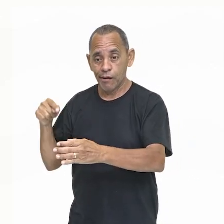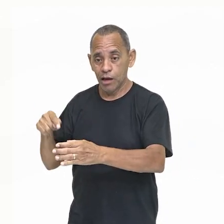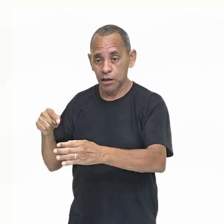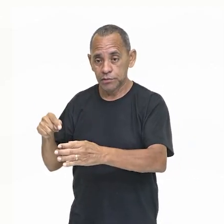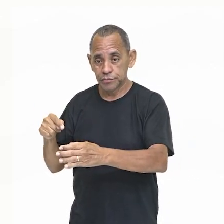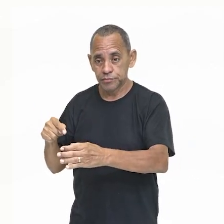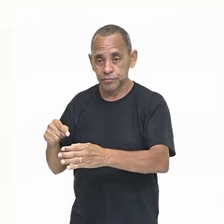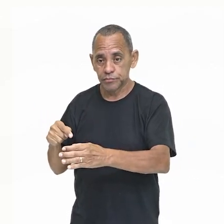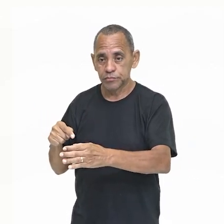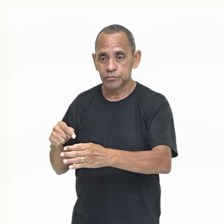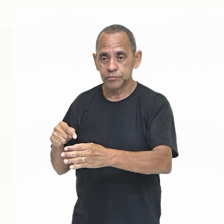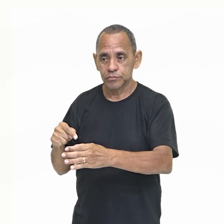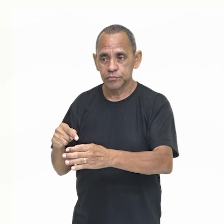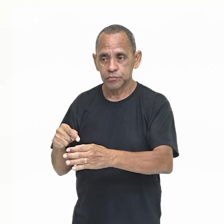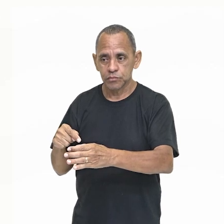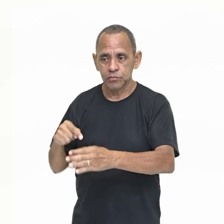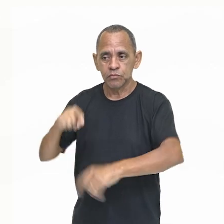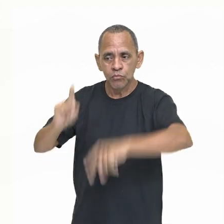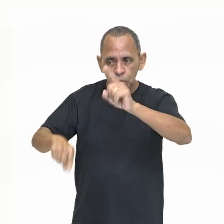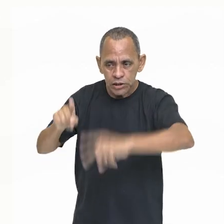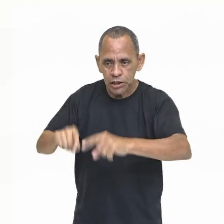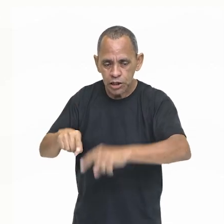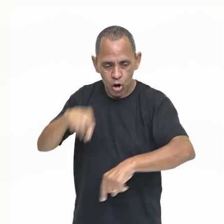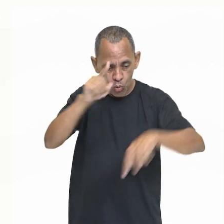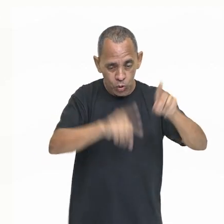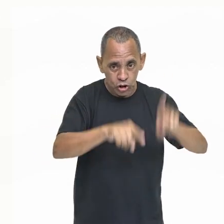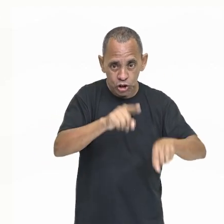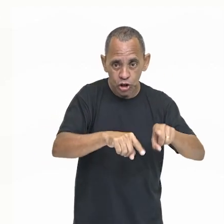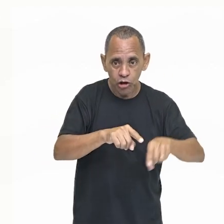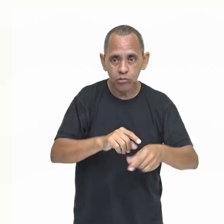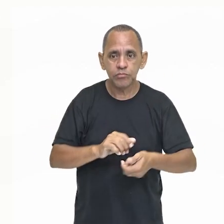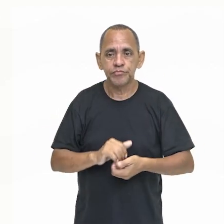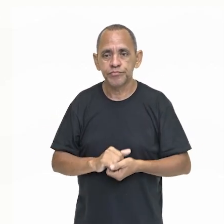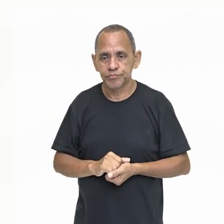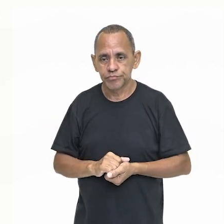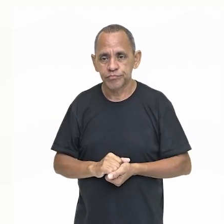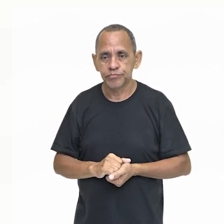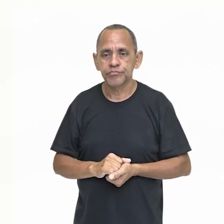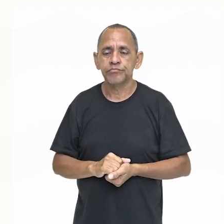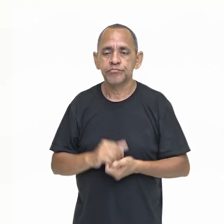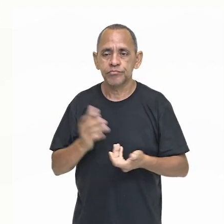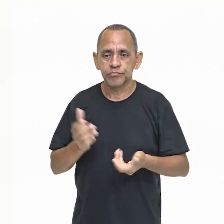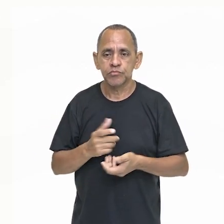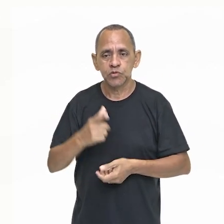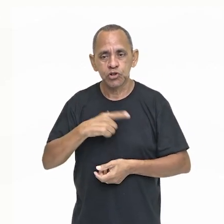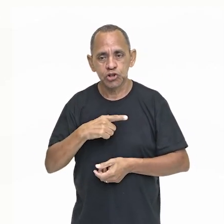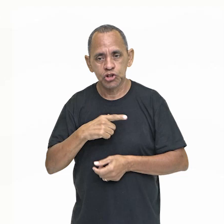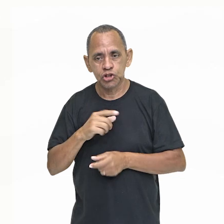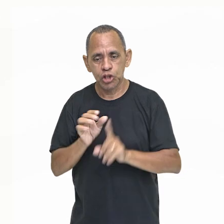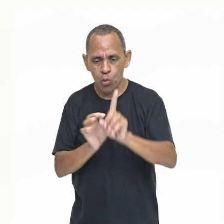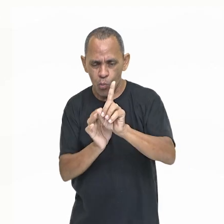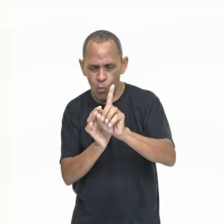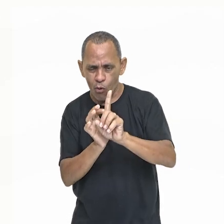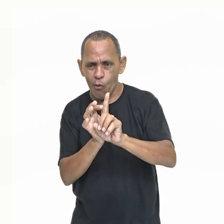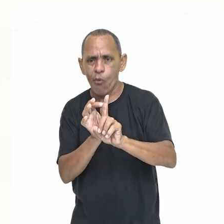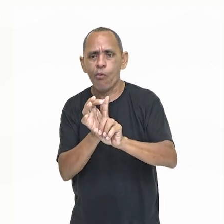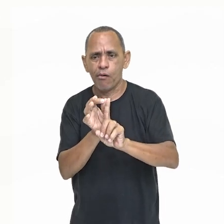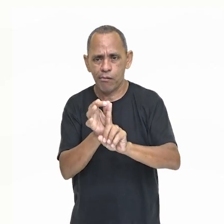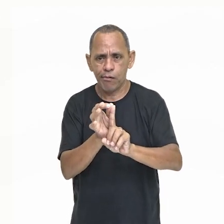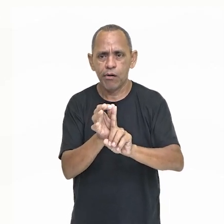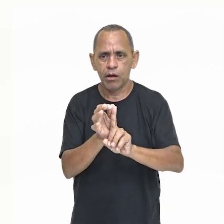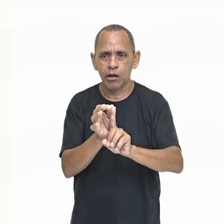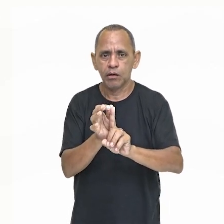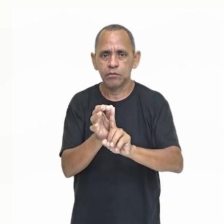Passa de partícula para partícula, ou seja, nós temos aqui um aumento de temperatura. Como nós